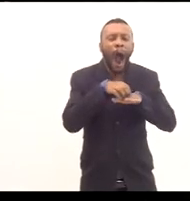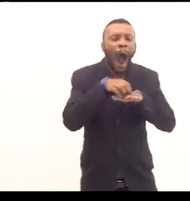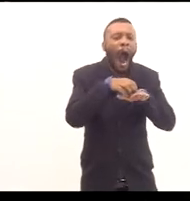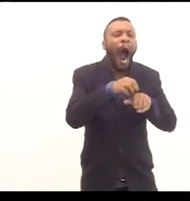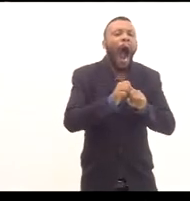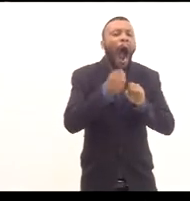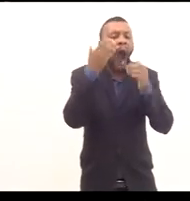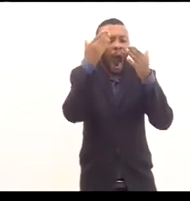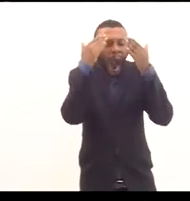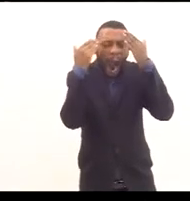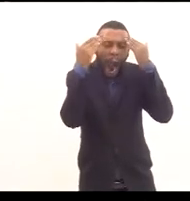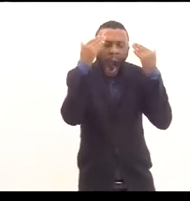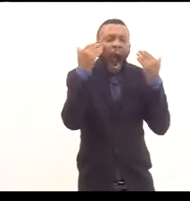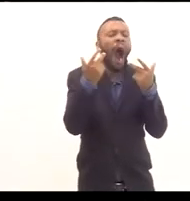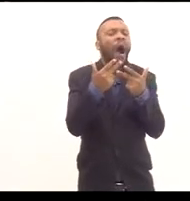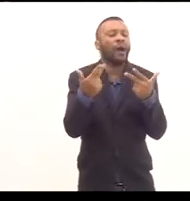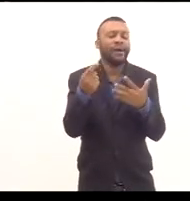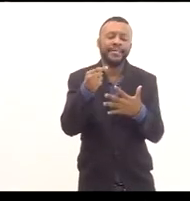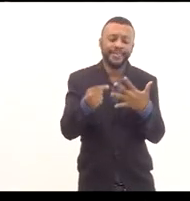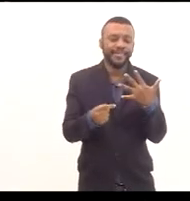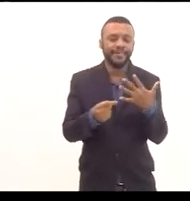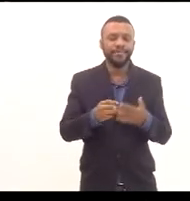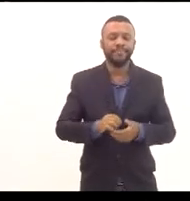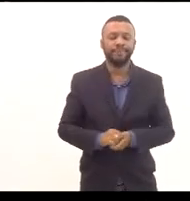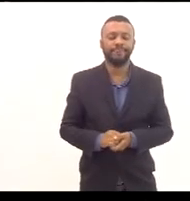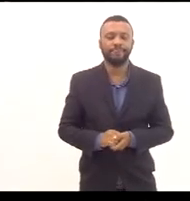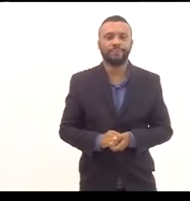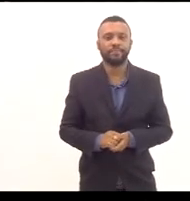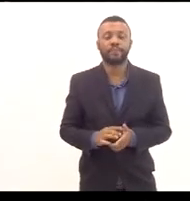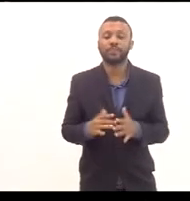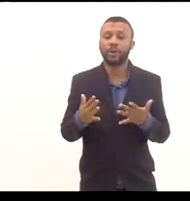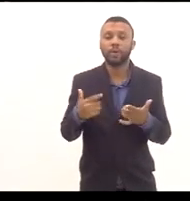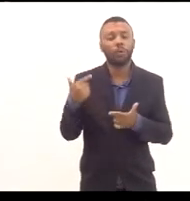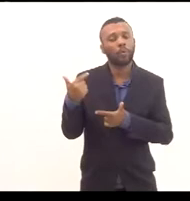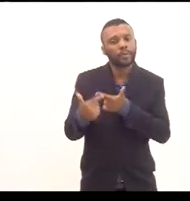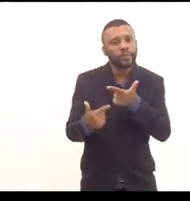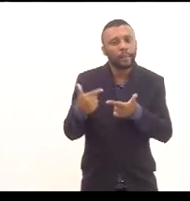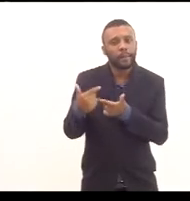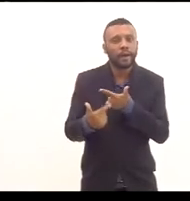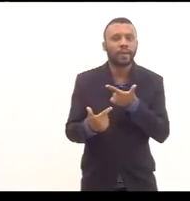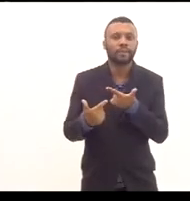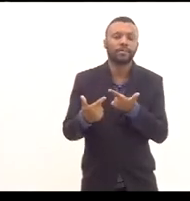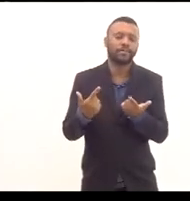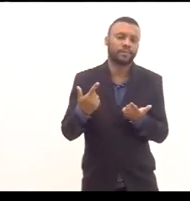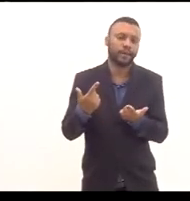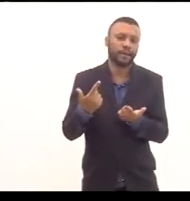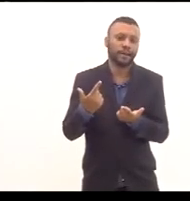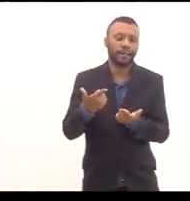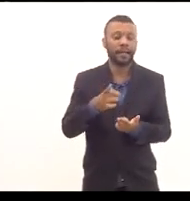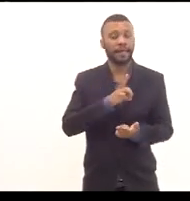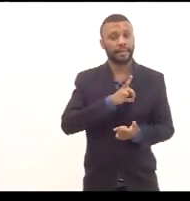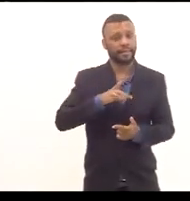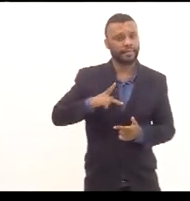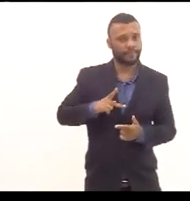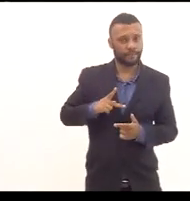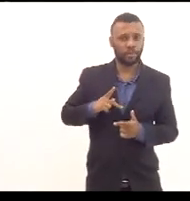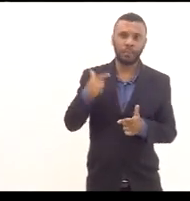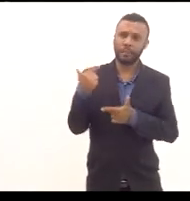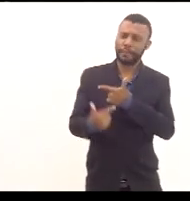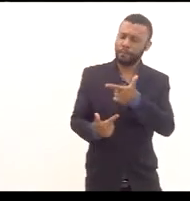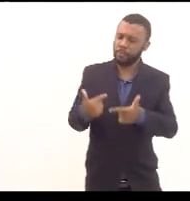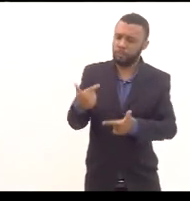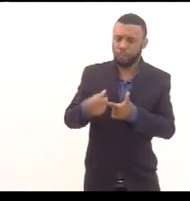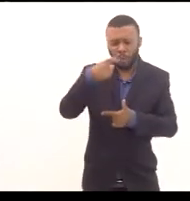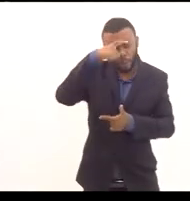lazer e etc então assim o trabalho da Dra Lívia e vai ser ardo